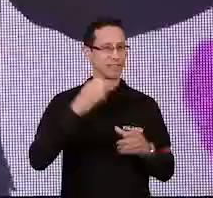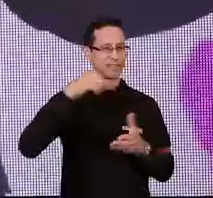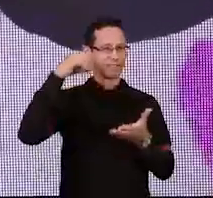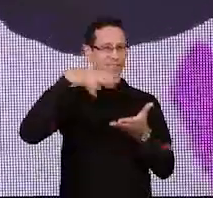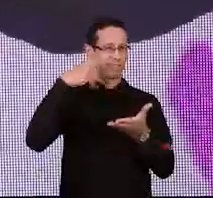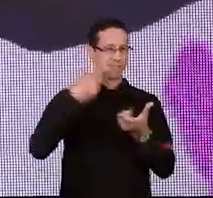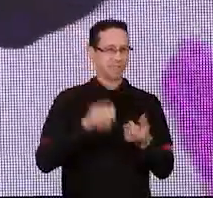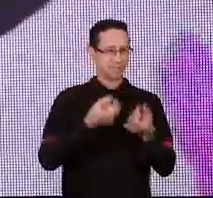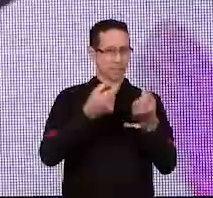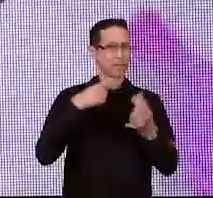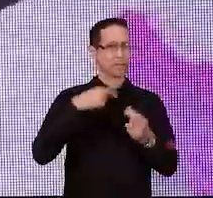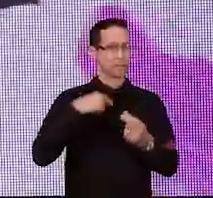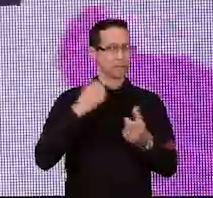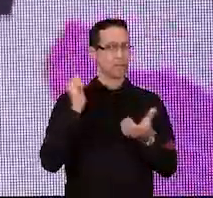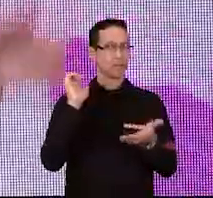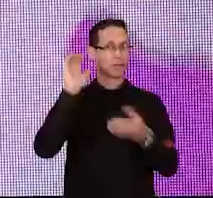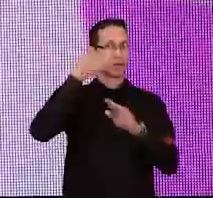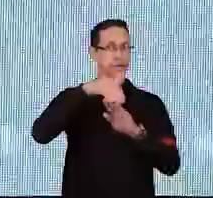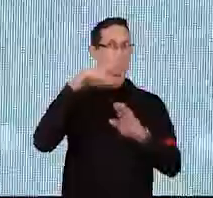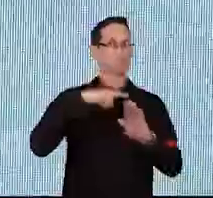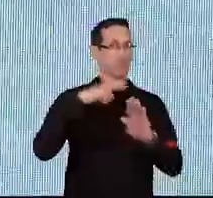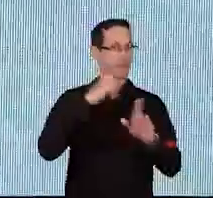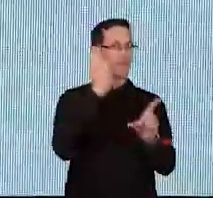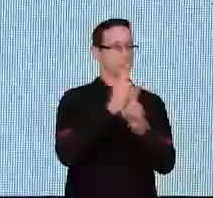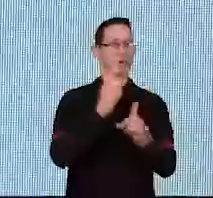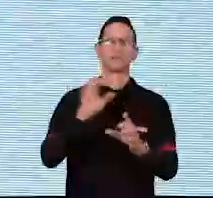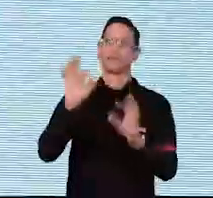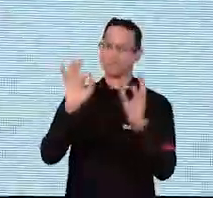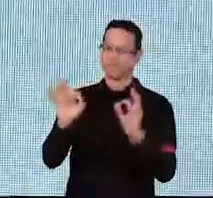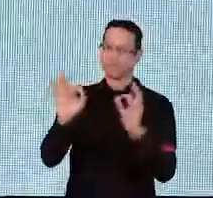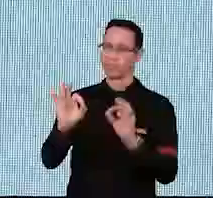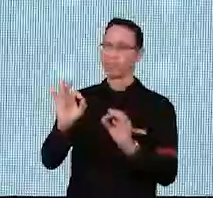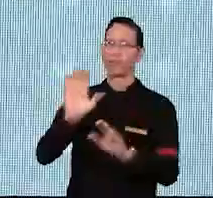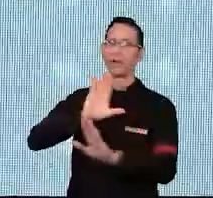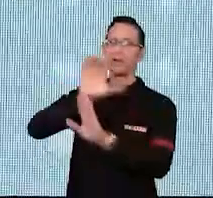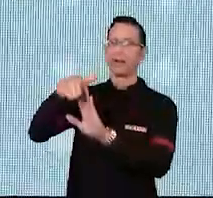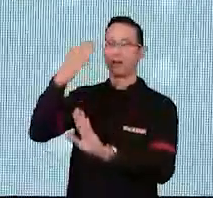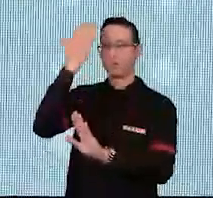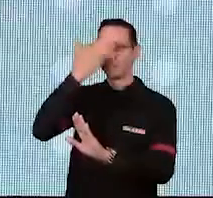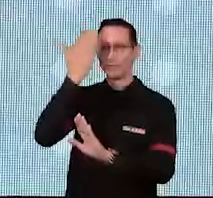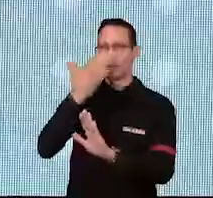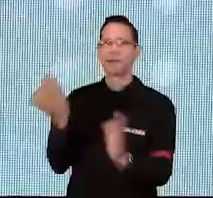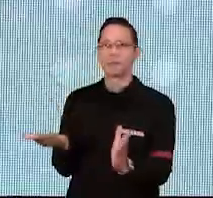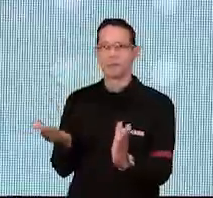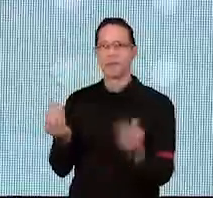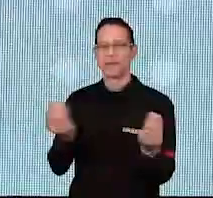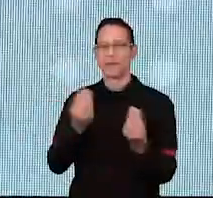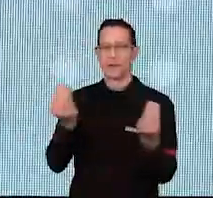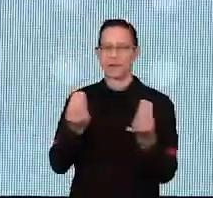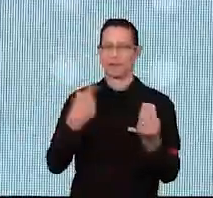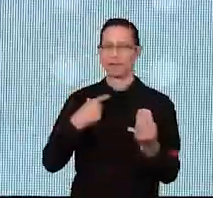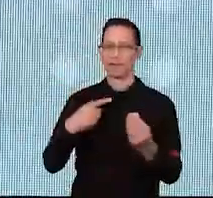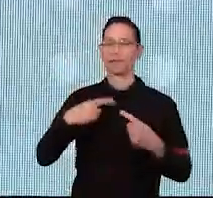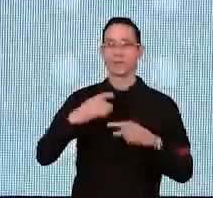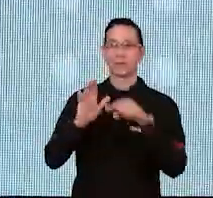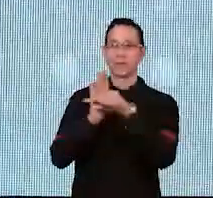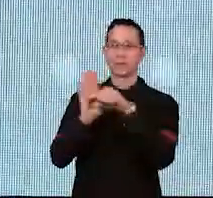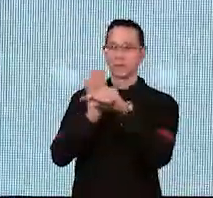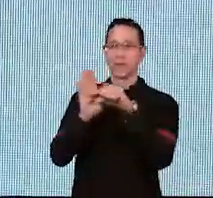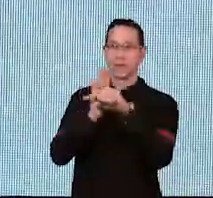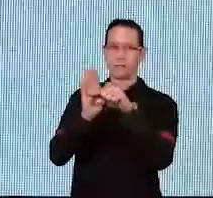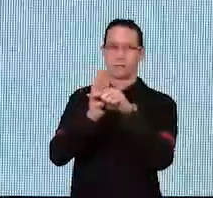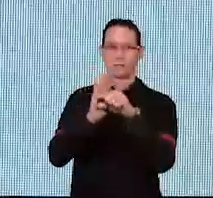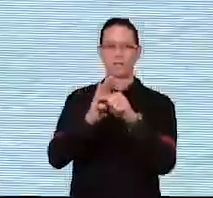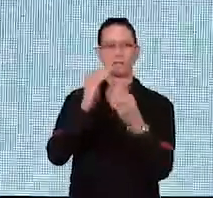viu que ainda tinha conduto atrás disso. Com certeza, porque a gente não sabe o que vai encontrar atrás, né? Se você não tem um exame de imagem para